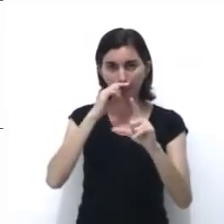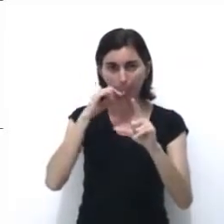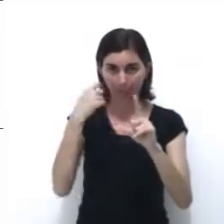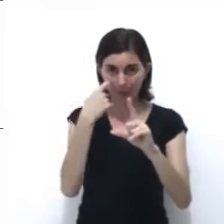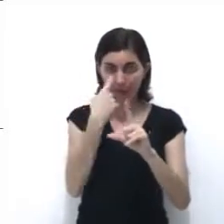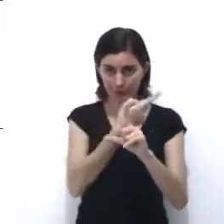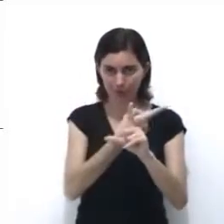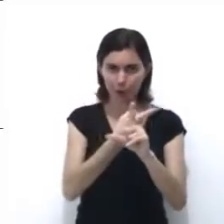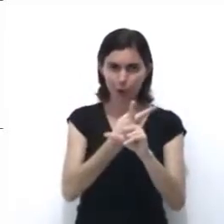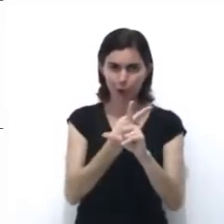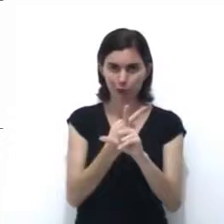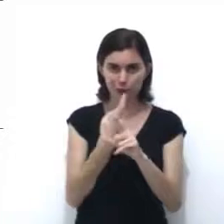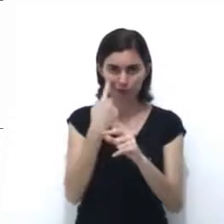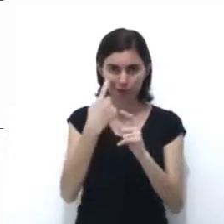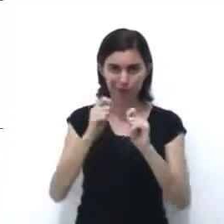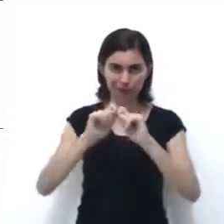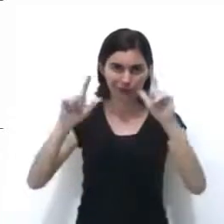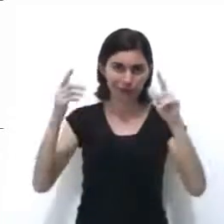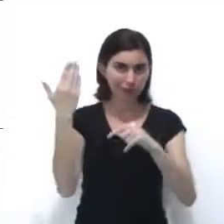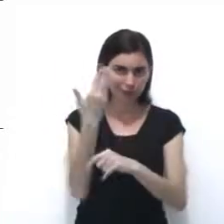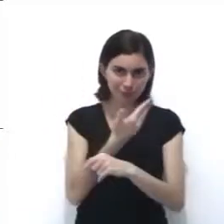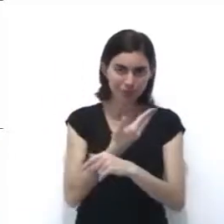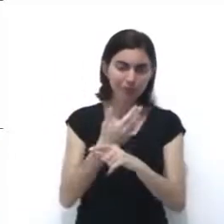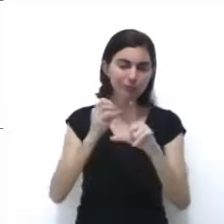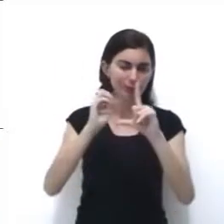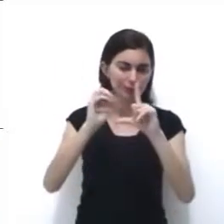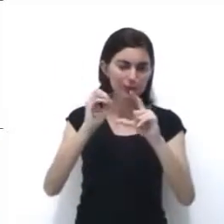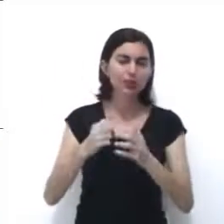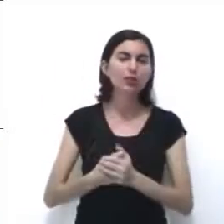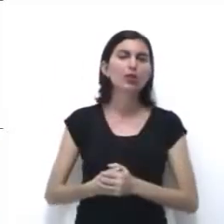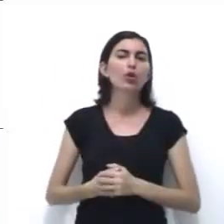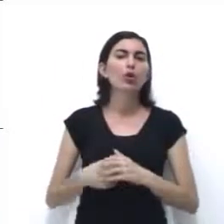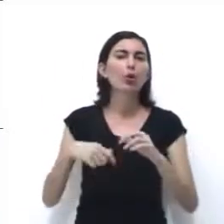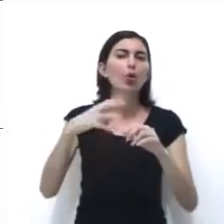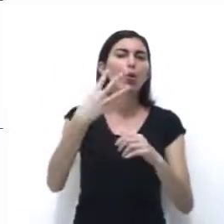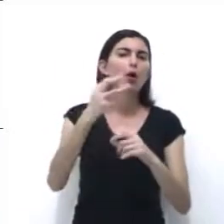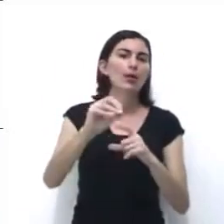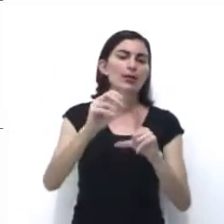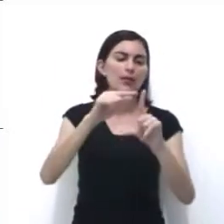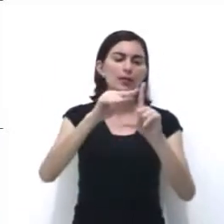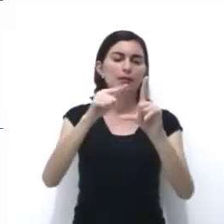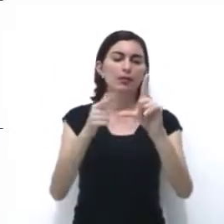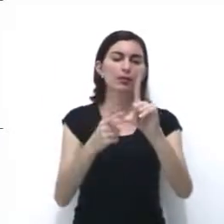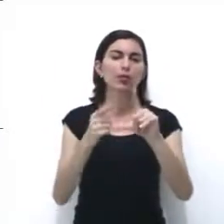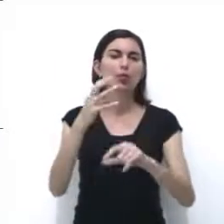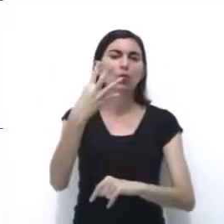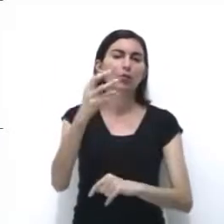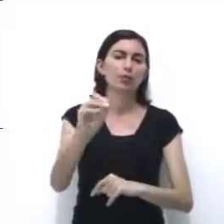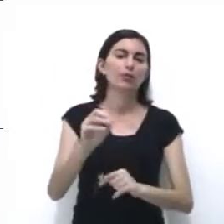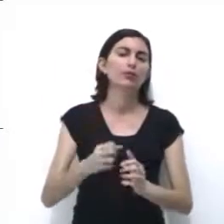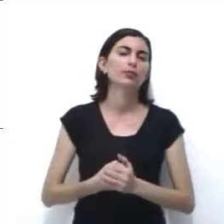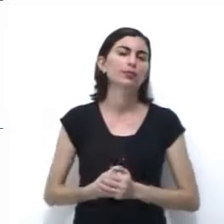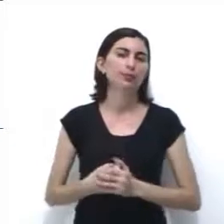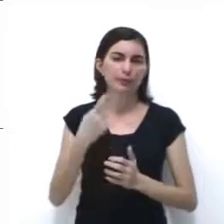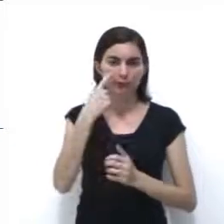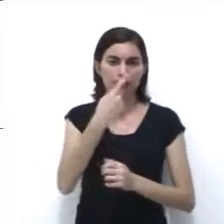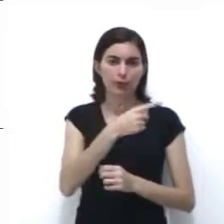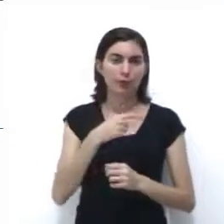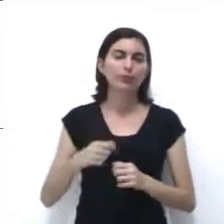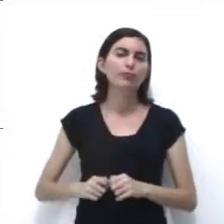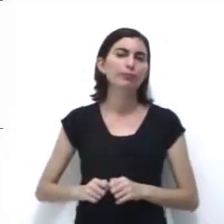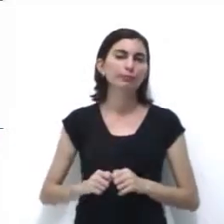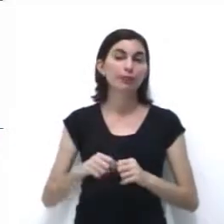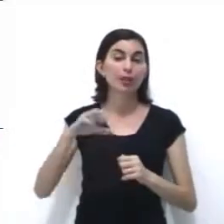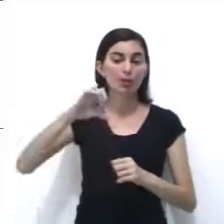canto superior esquerdo da sua tela, tá vendo? Eu coloquei ali um ângulo de 40 graus, por exemplo. Tá vendo ali no